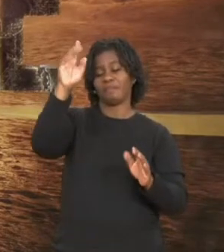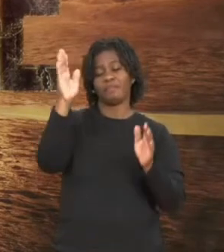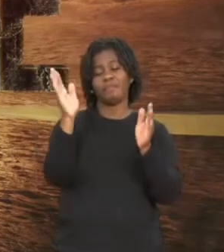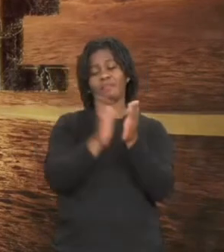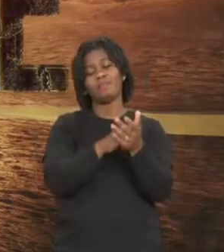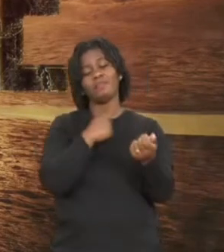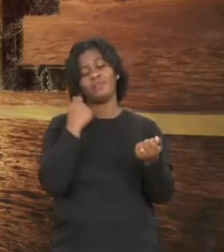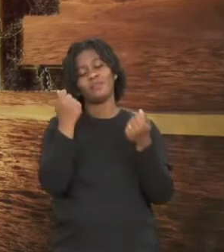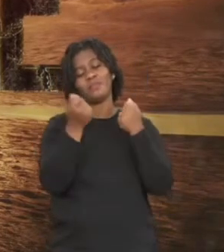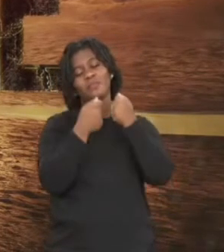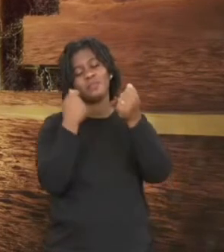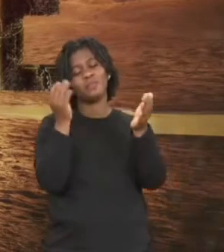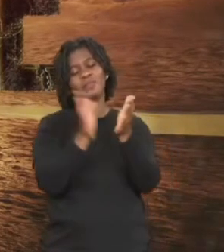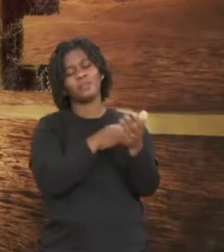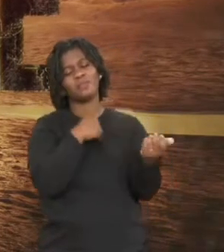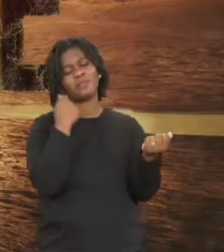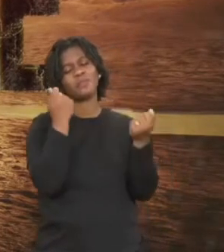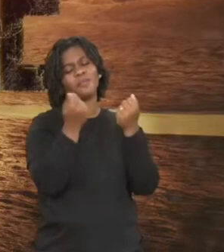Aleluia.